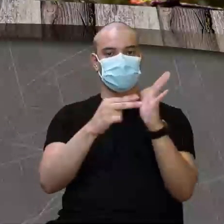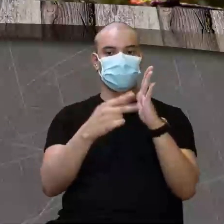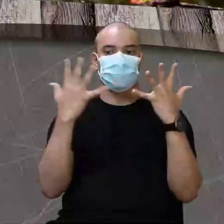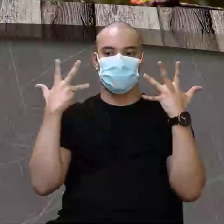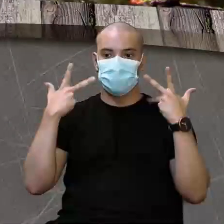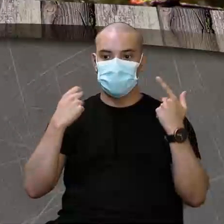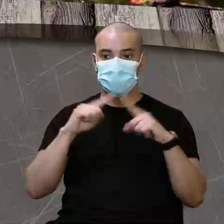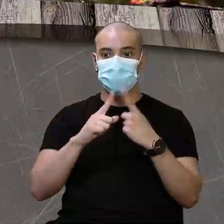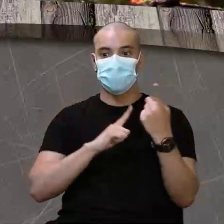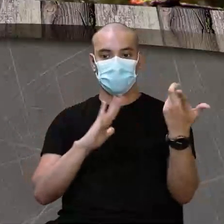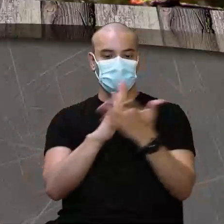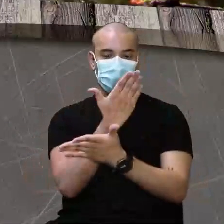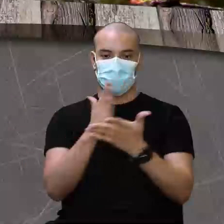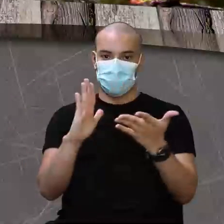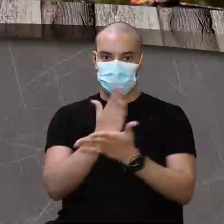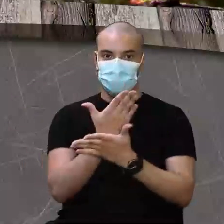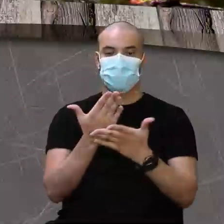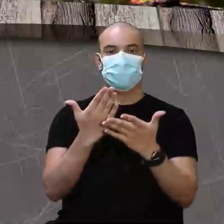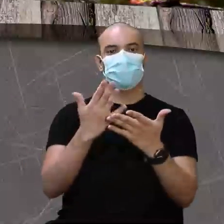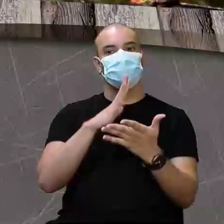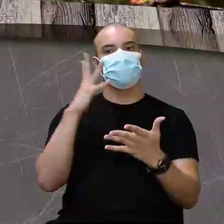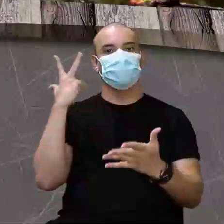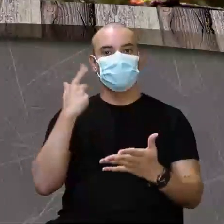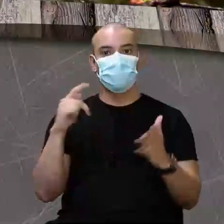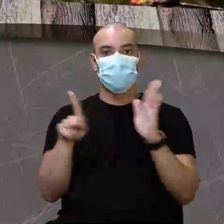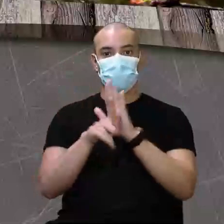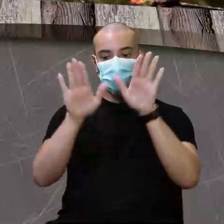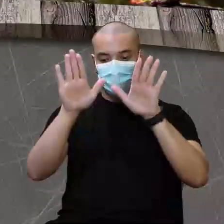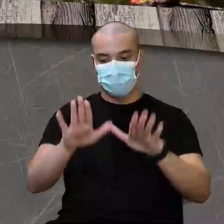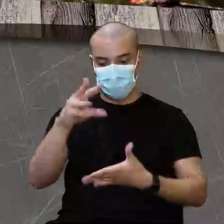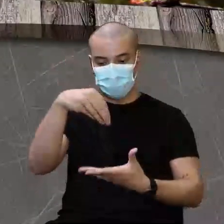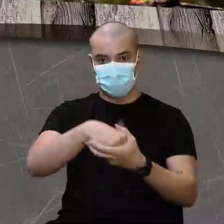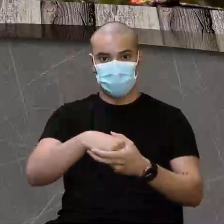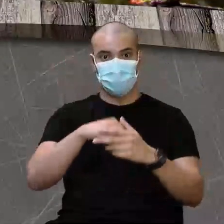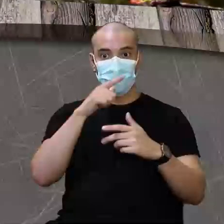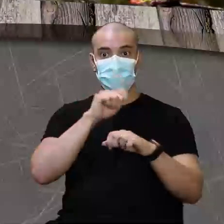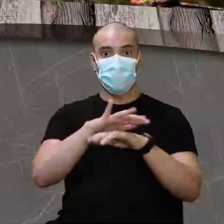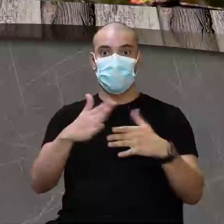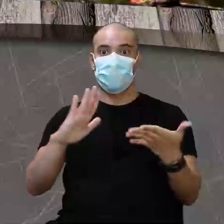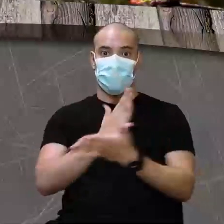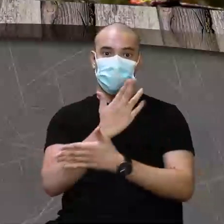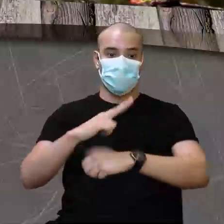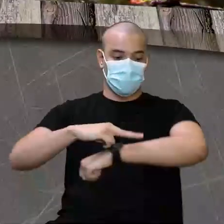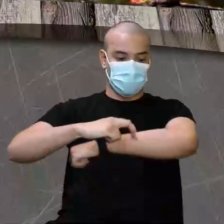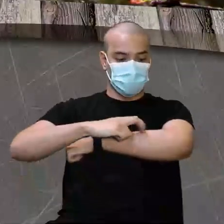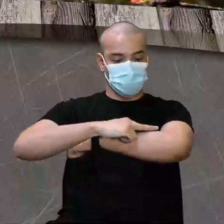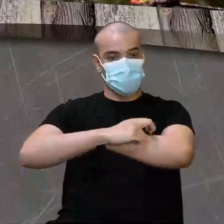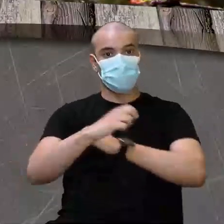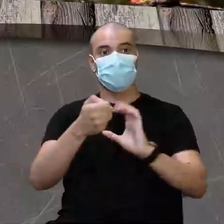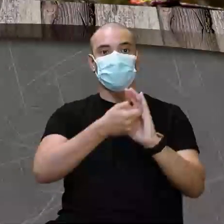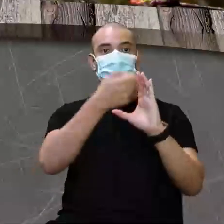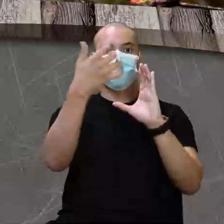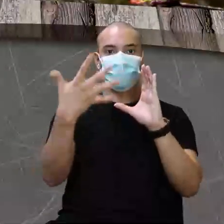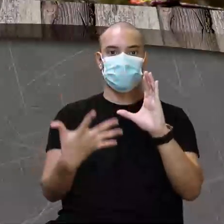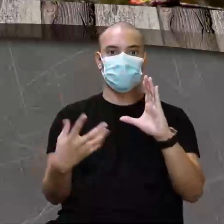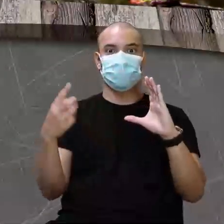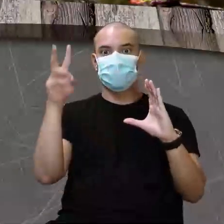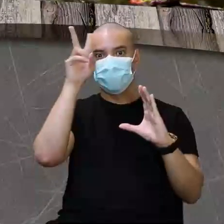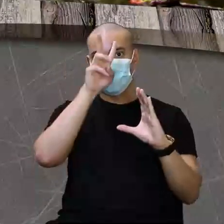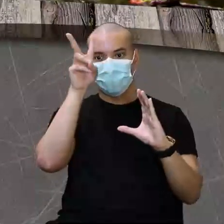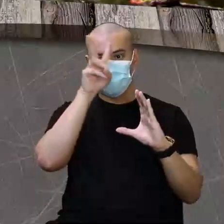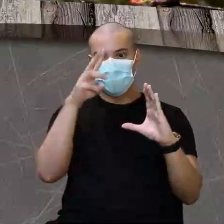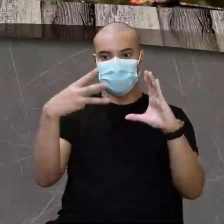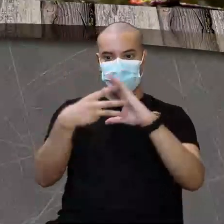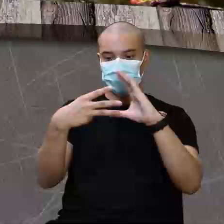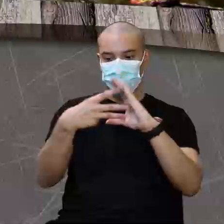tinha animais que rastejavam, animais que ficavam fixos no fundo do mar. E as características desses organismos, eles eram eucariontes,